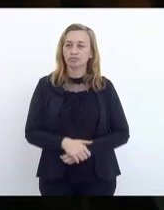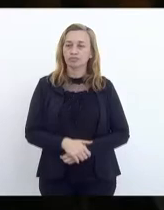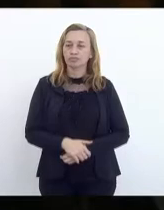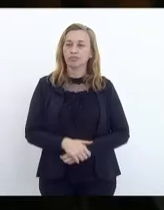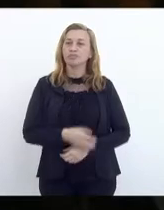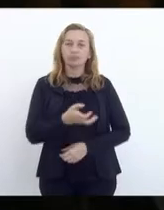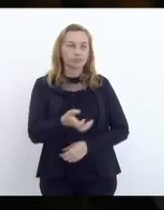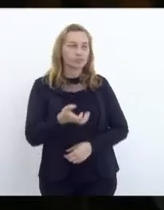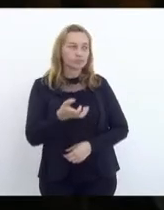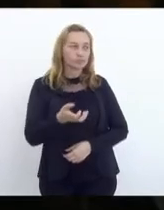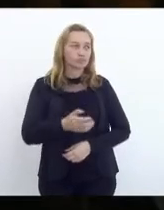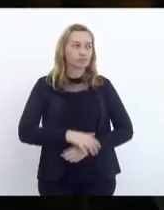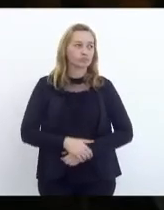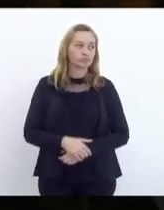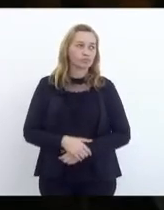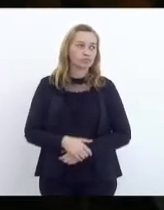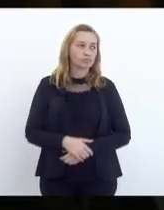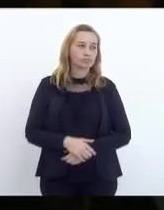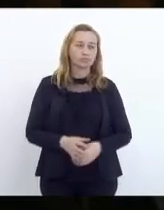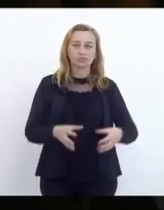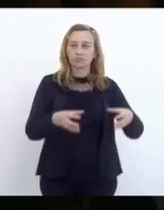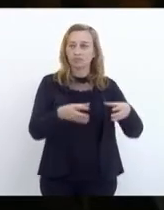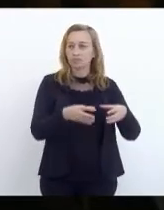queremos que o Departamento de Trânsito